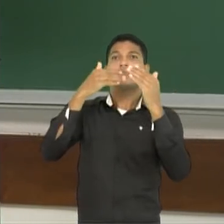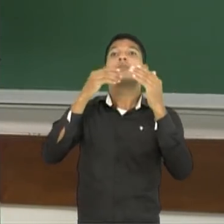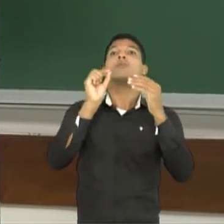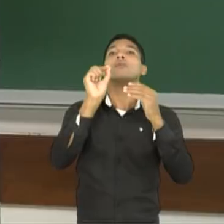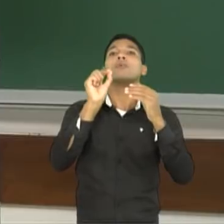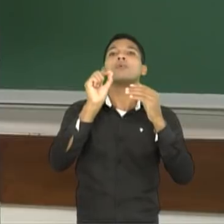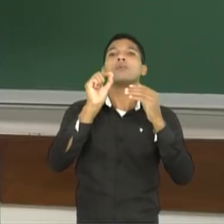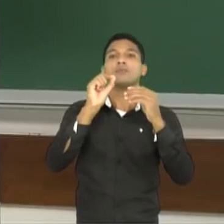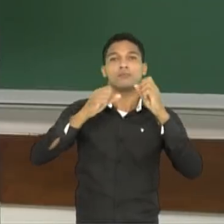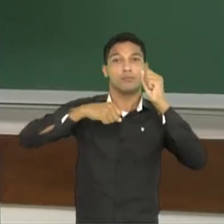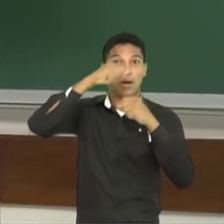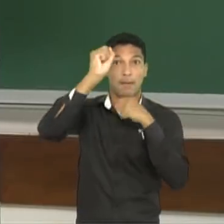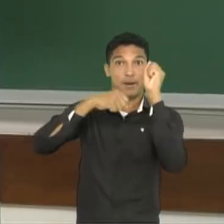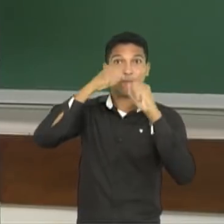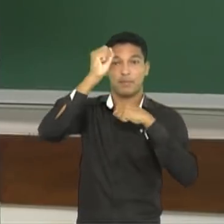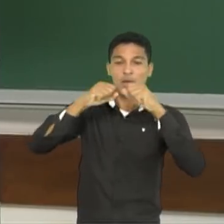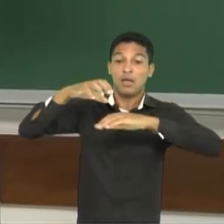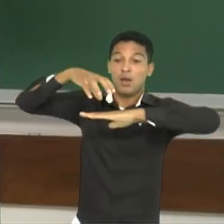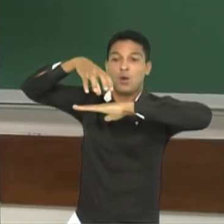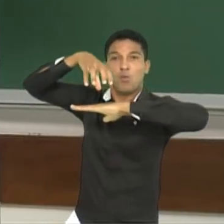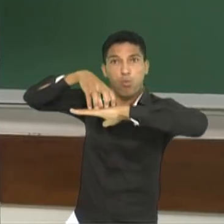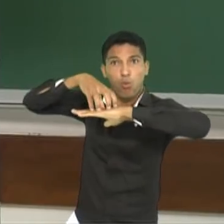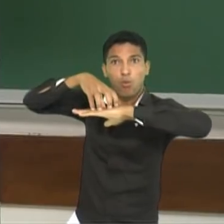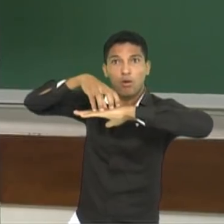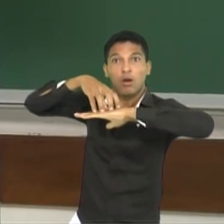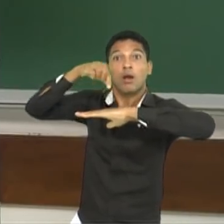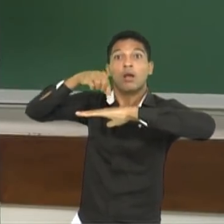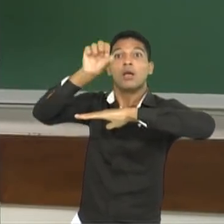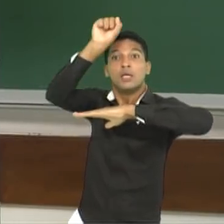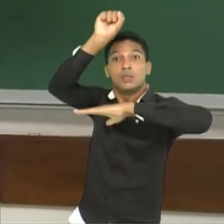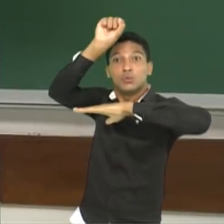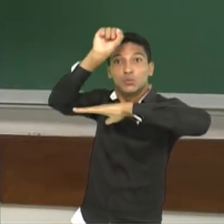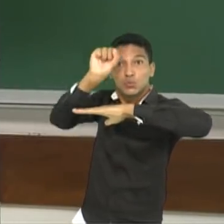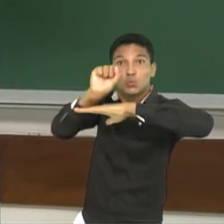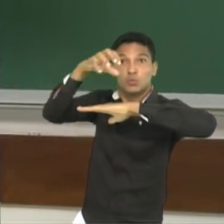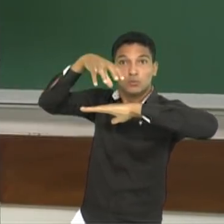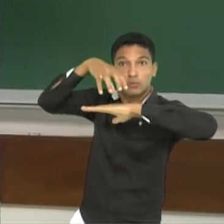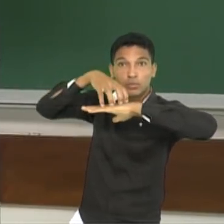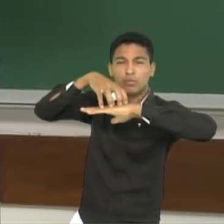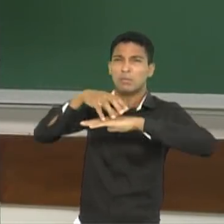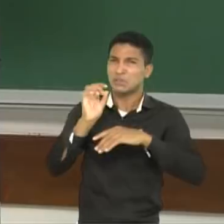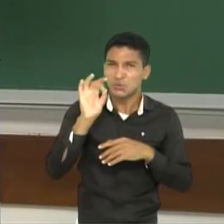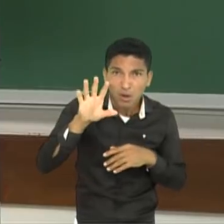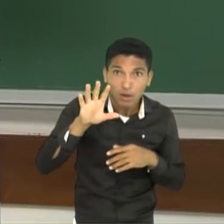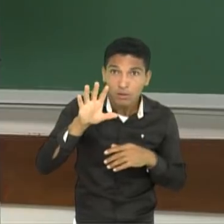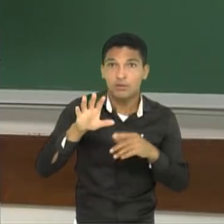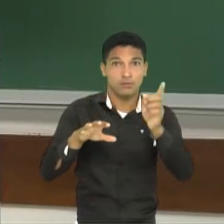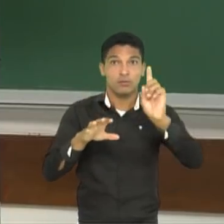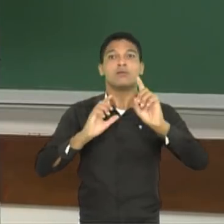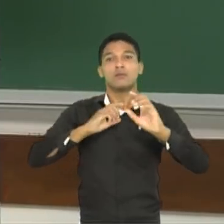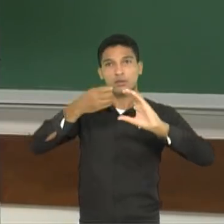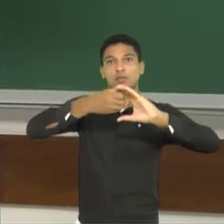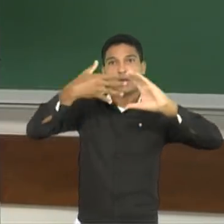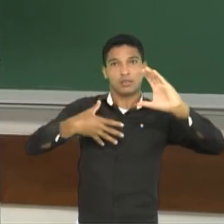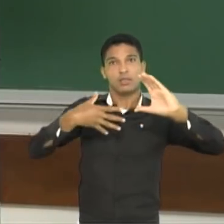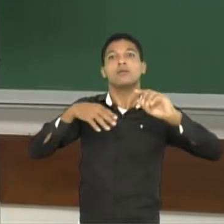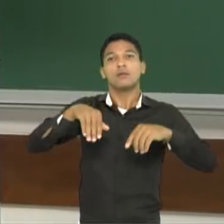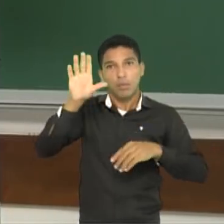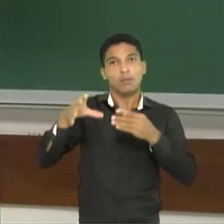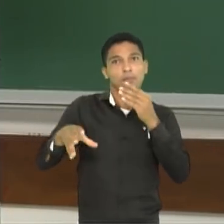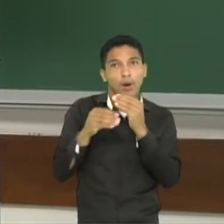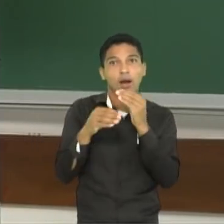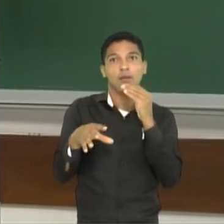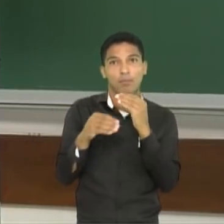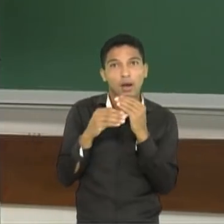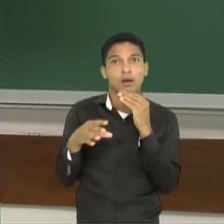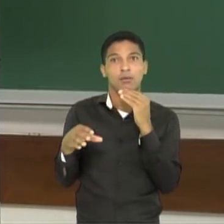região. Mas é só isso? Não, esse é o início. Então, vamos entender outras características que contribuíram. Então,